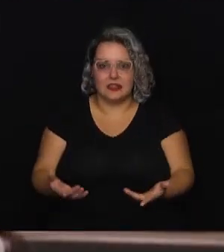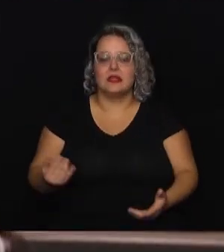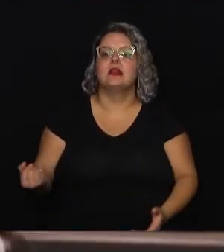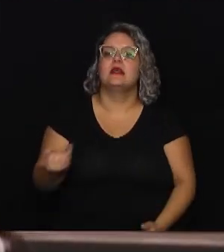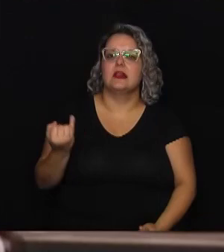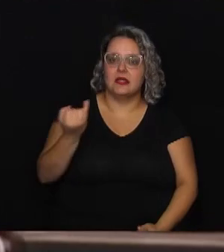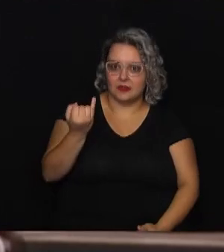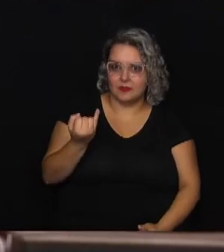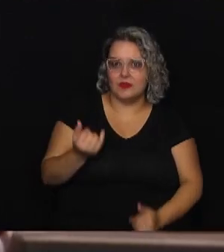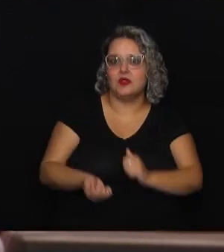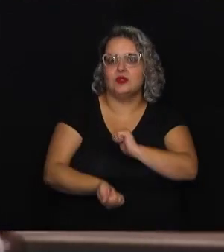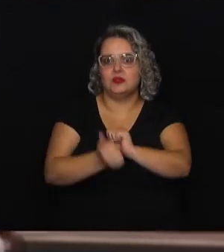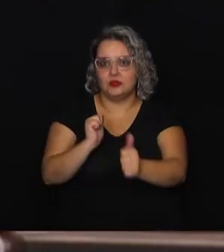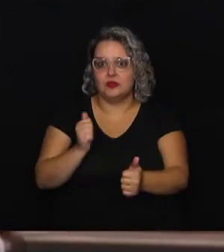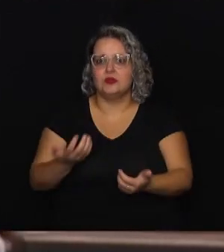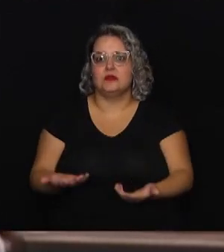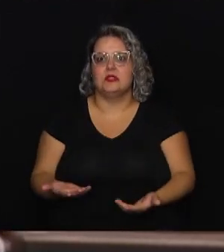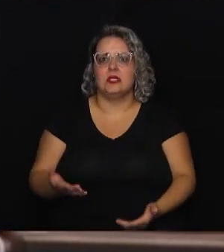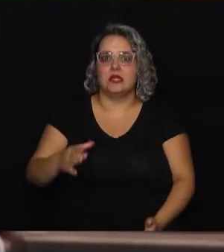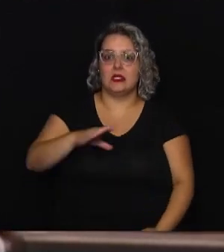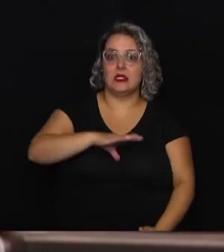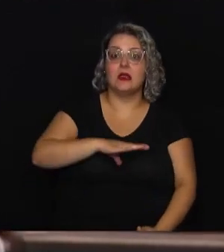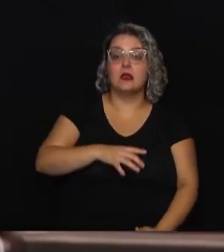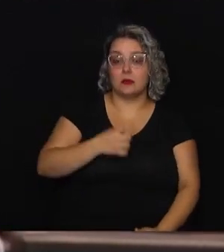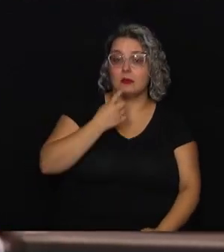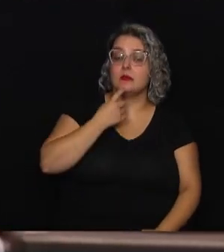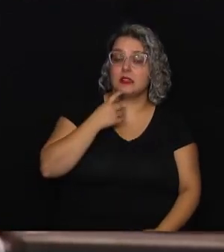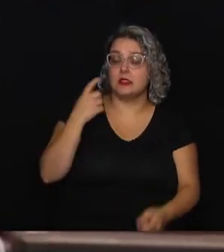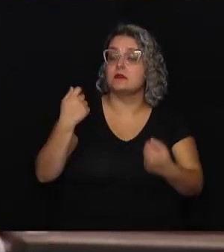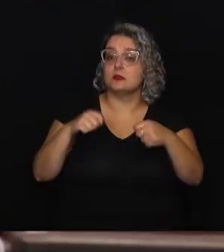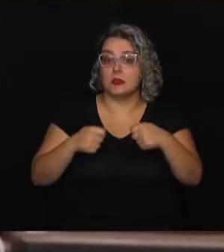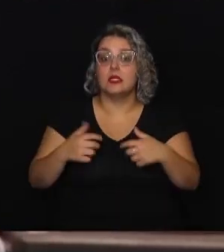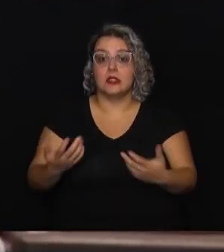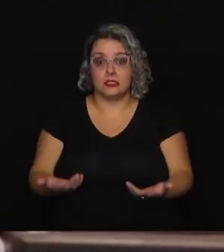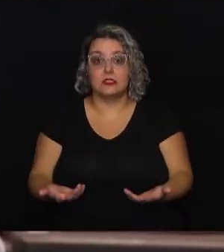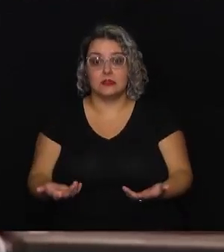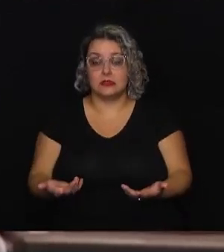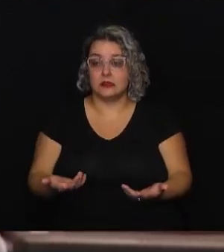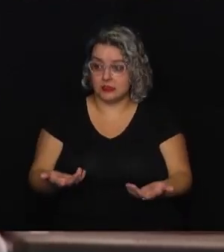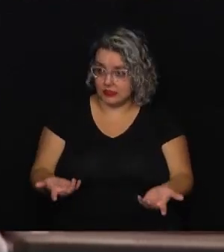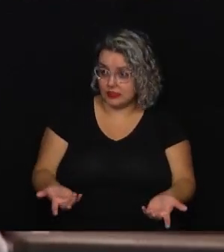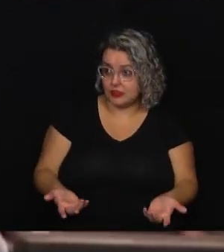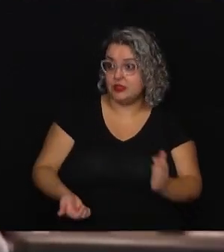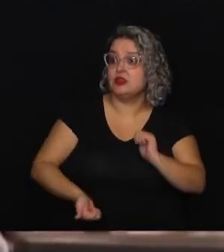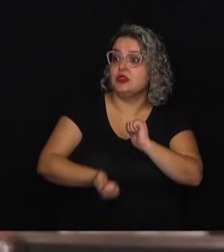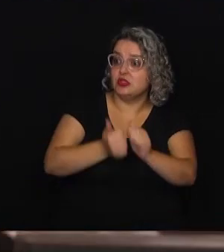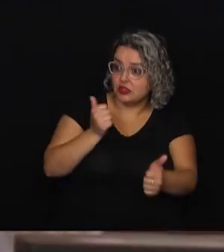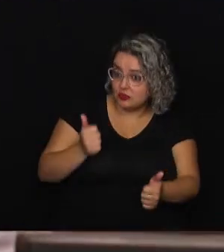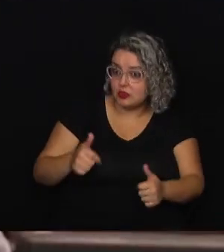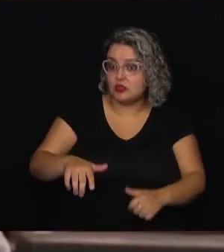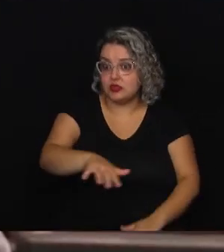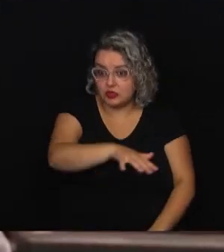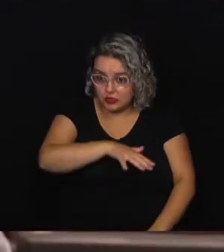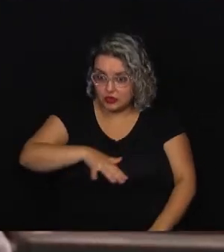do esporte, né? Campinas é muito carente de esporte, de espaços, né,